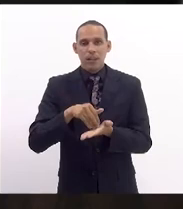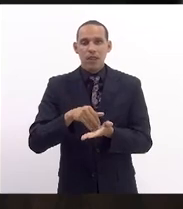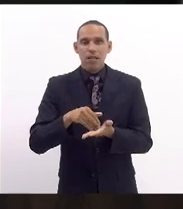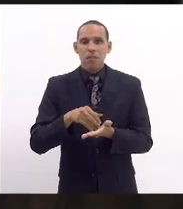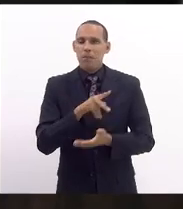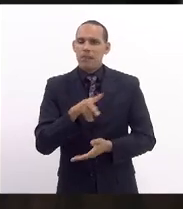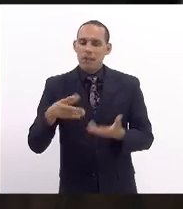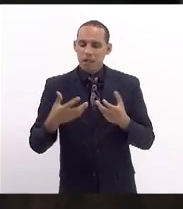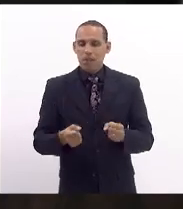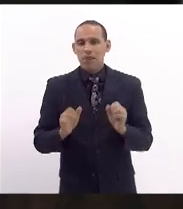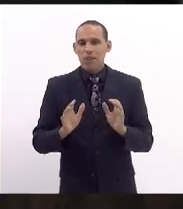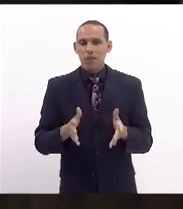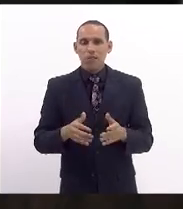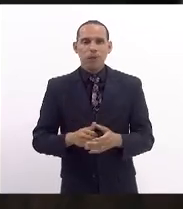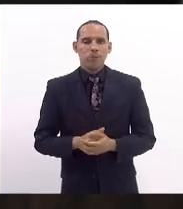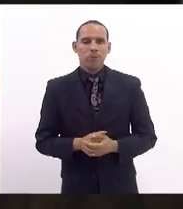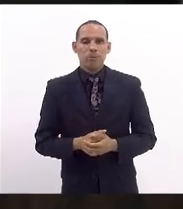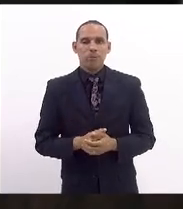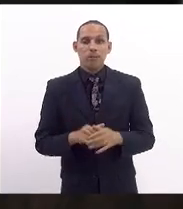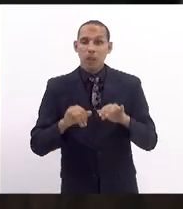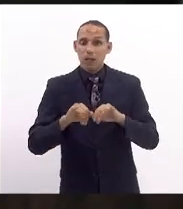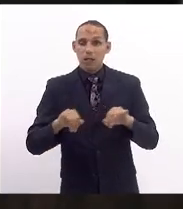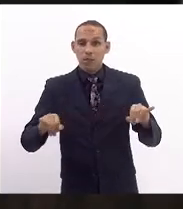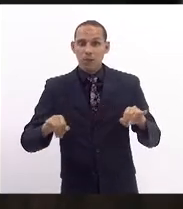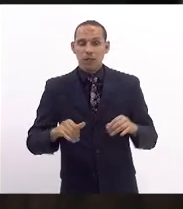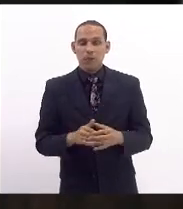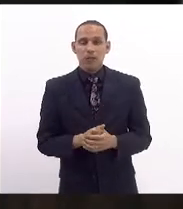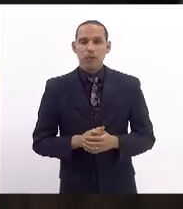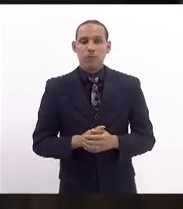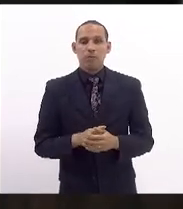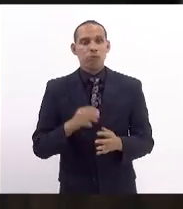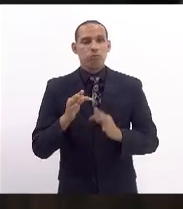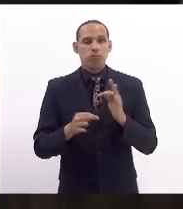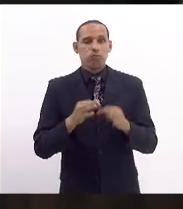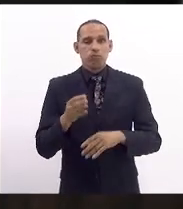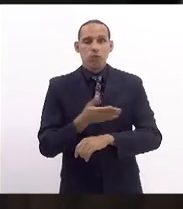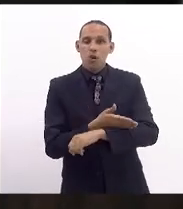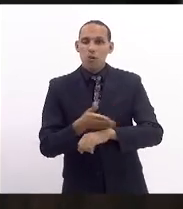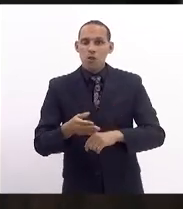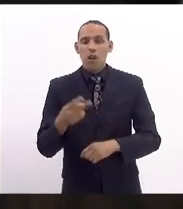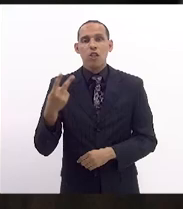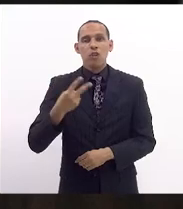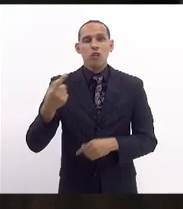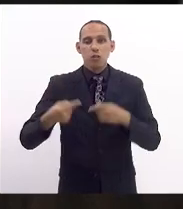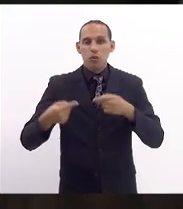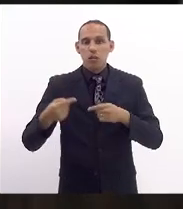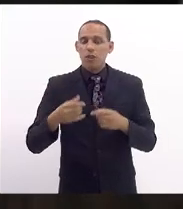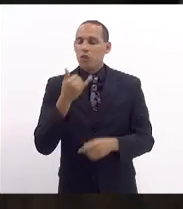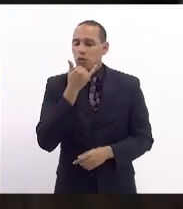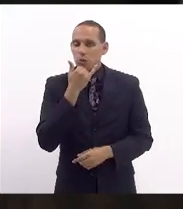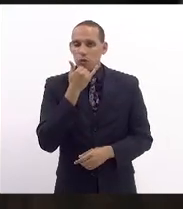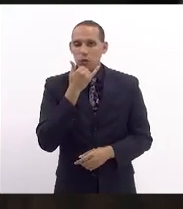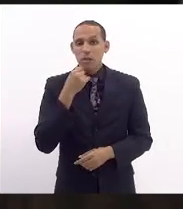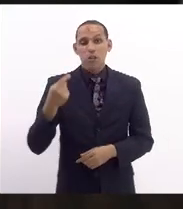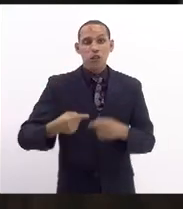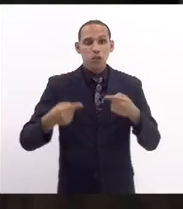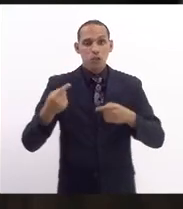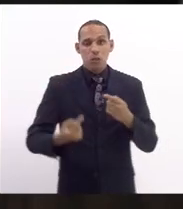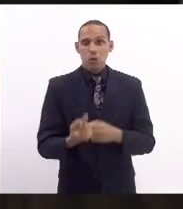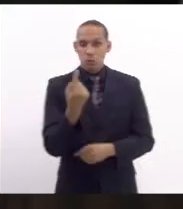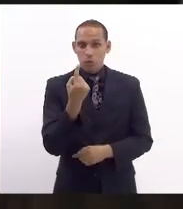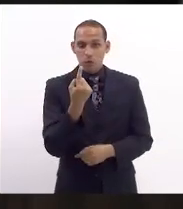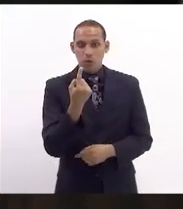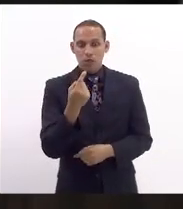deferido anúncio em tramitação ordinária em segunda discussão te dá uma discussão única